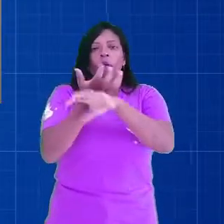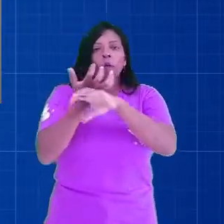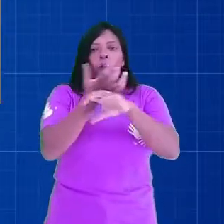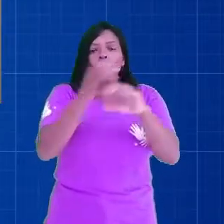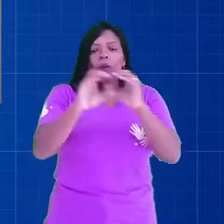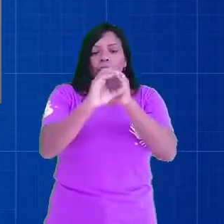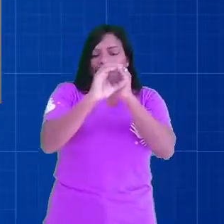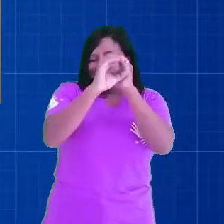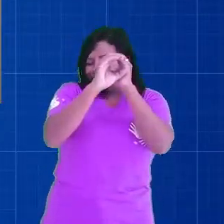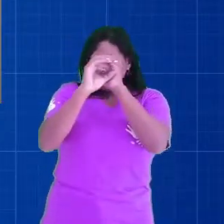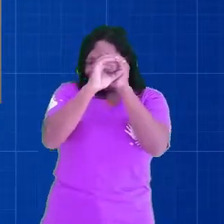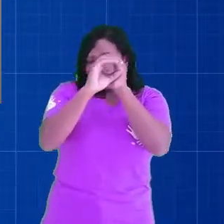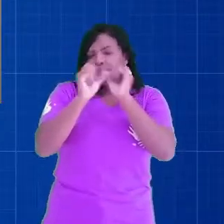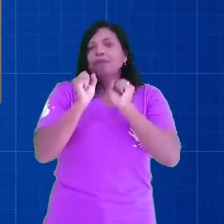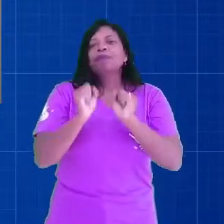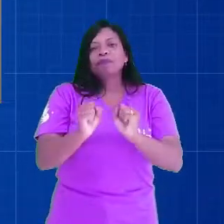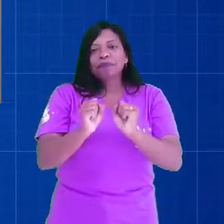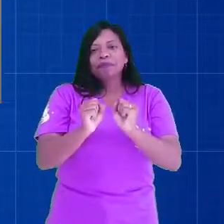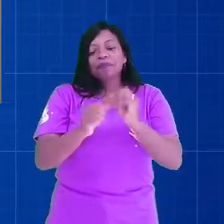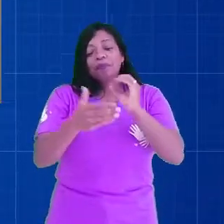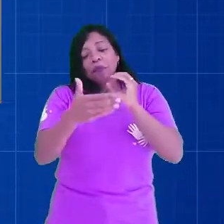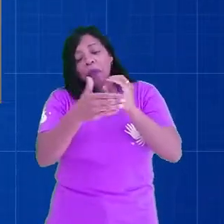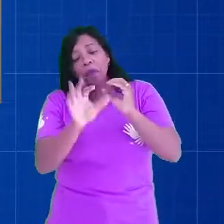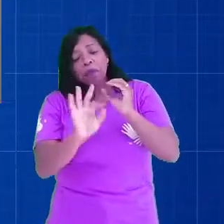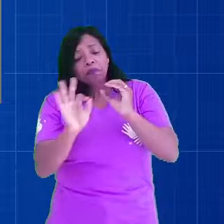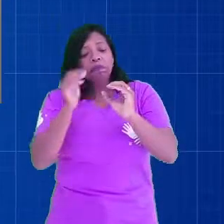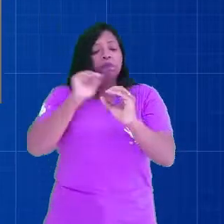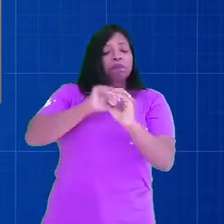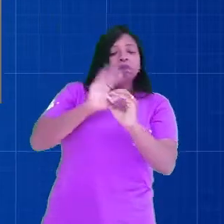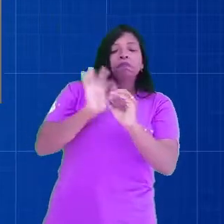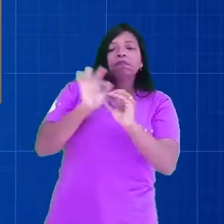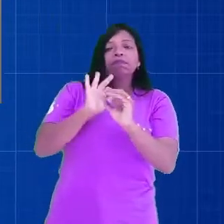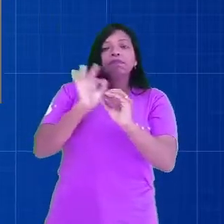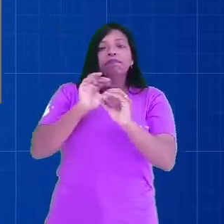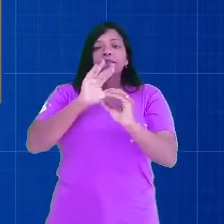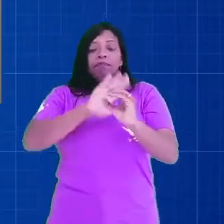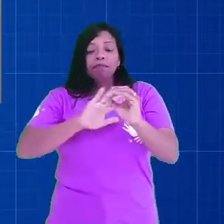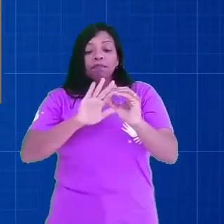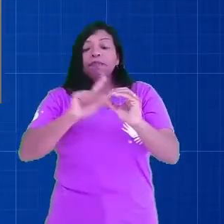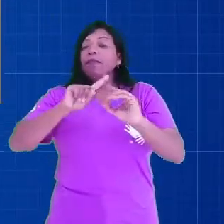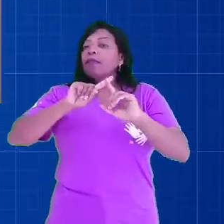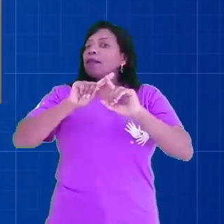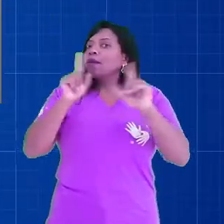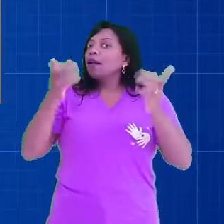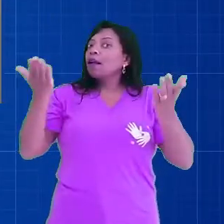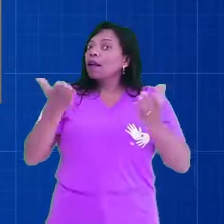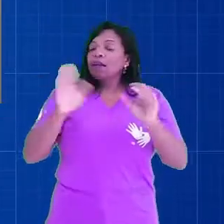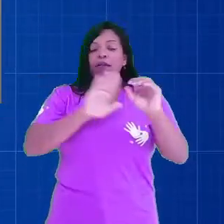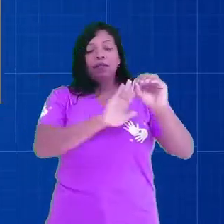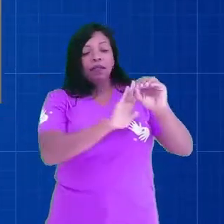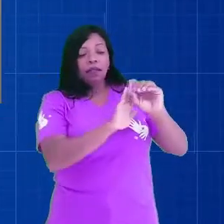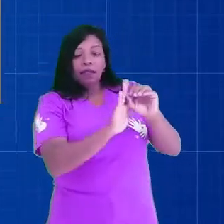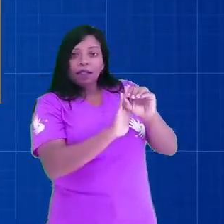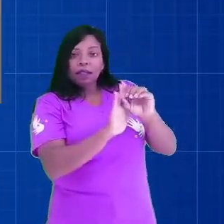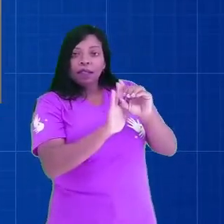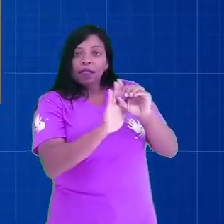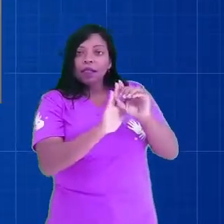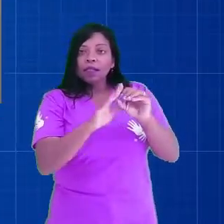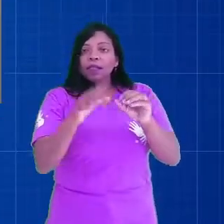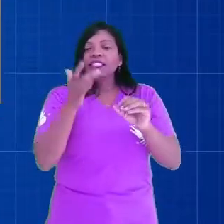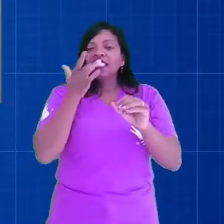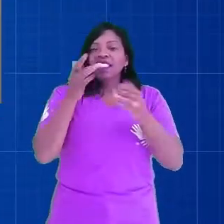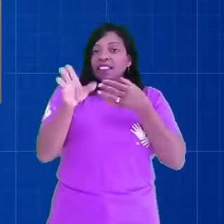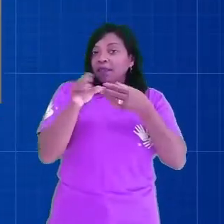vai ficar vazio aqui e vai ficar vazio desse lado. Só que desse lado aqui, vocês vão pegar um